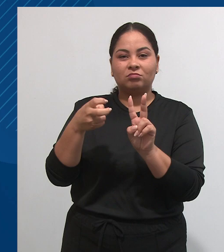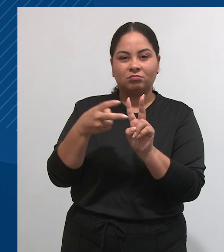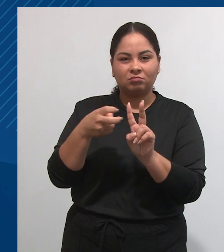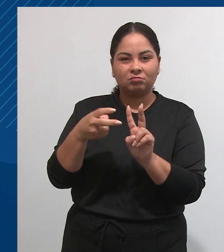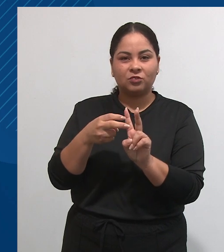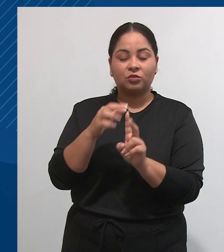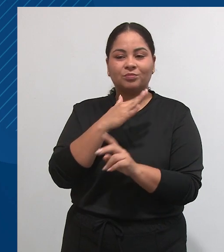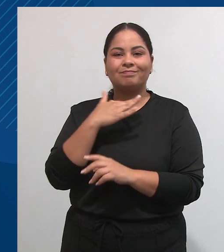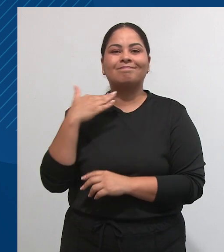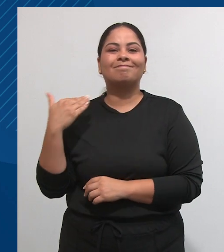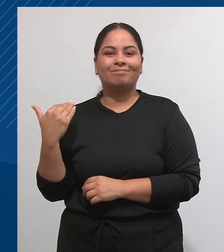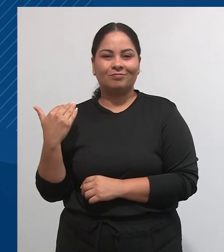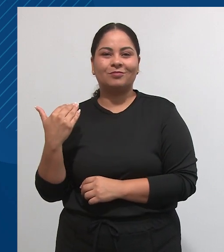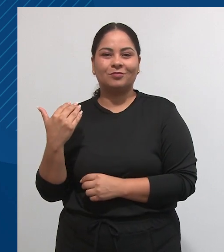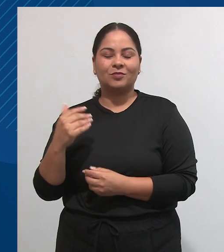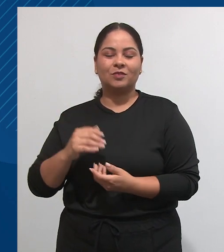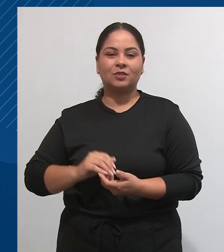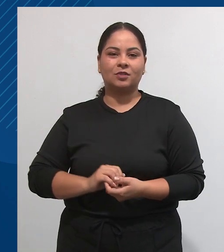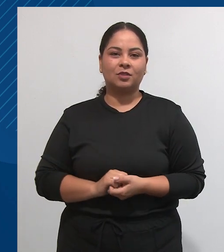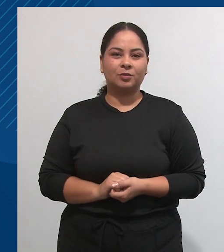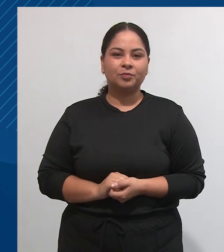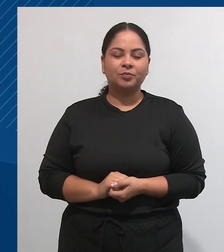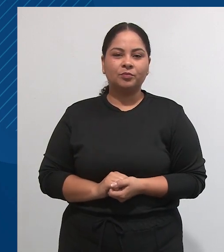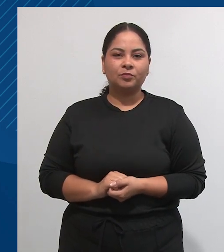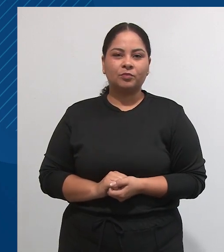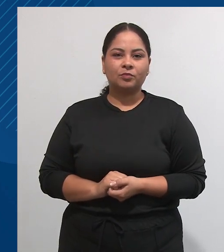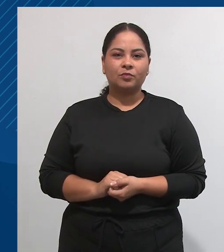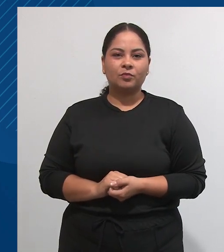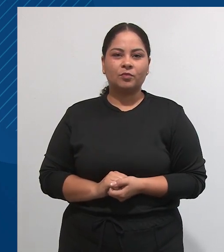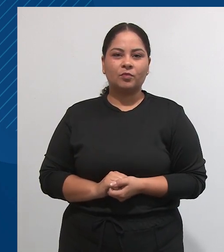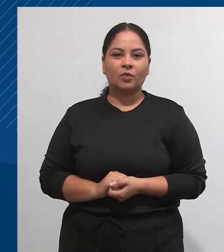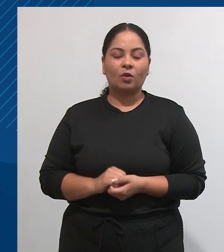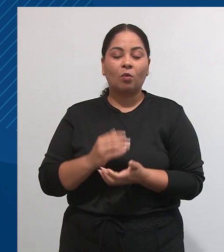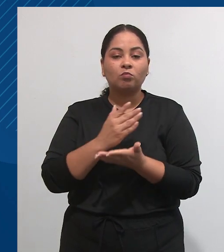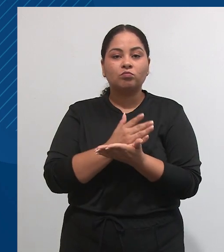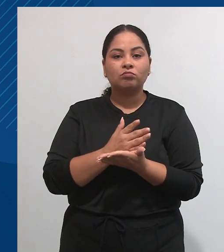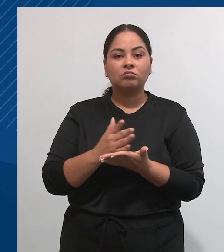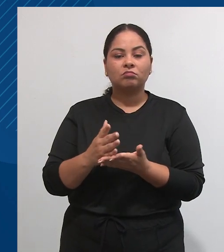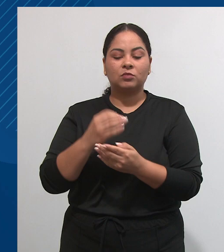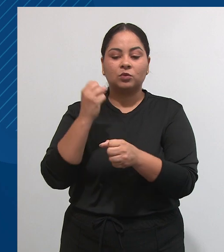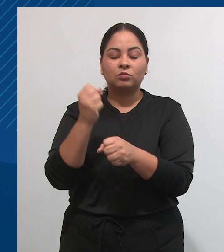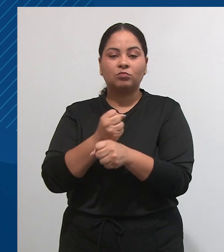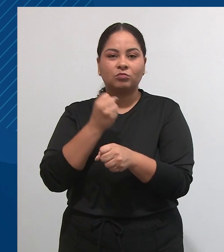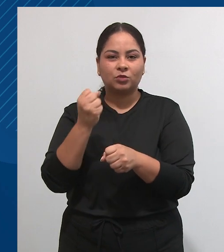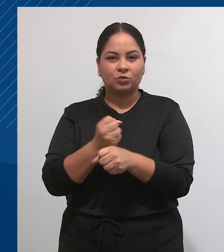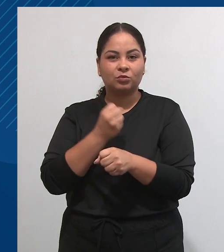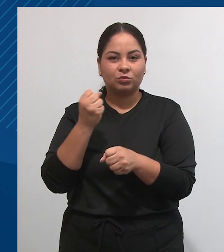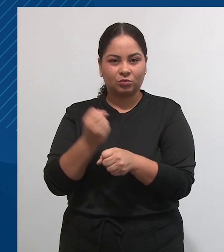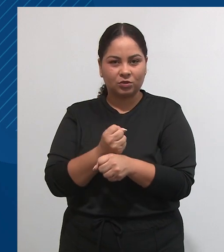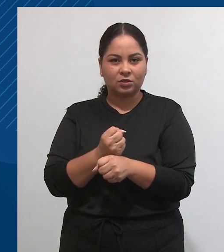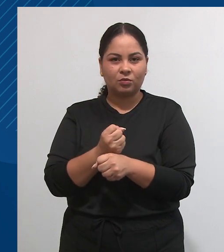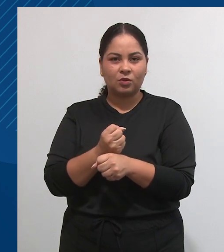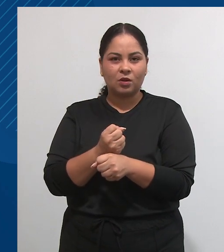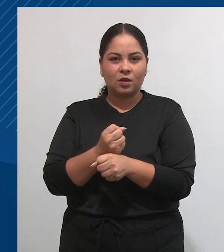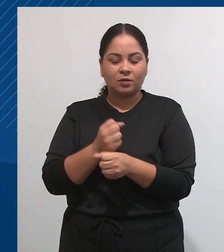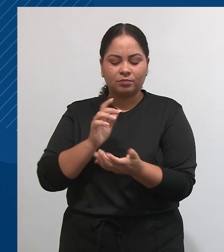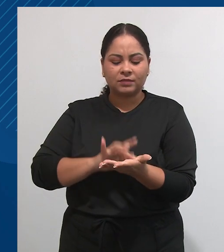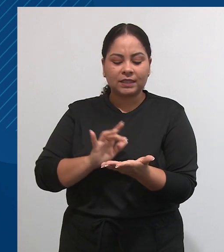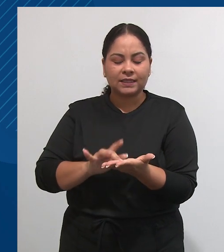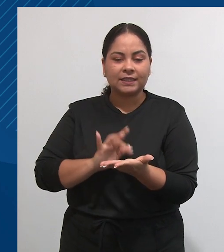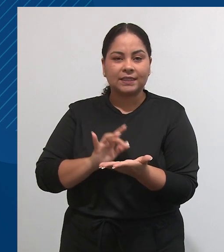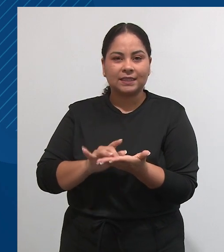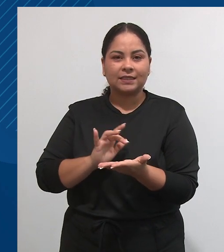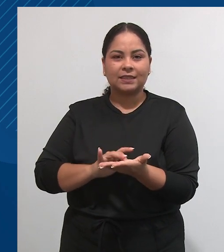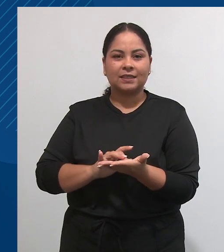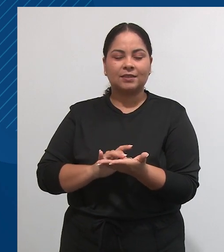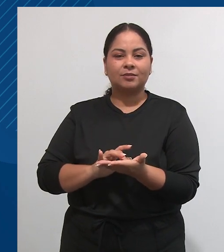linha telegráfica, e aonde, para eles poderem se manter vivos, né, hoje esses